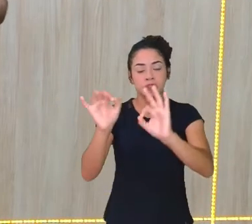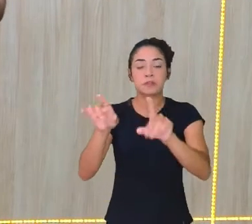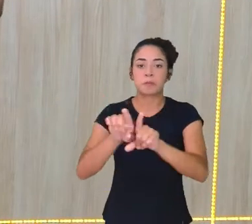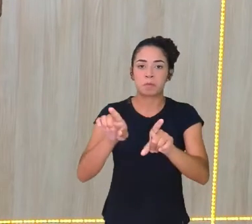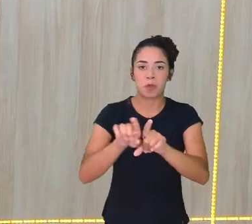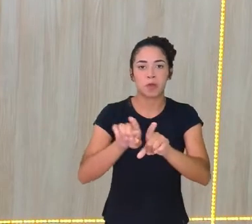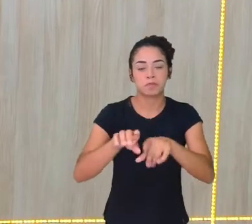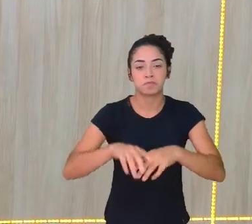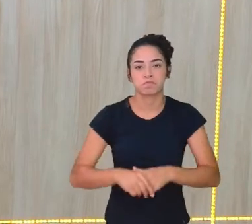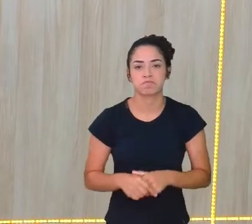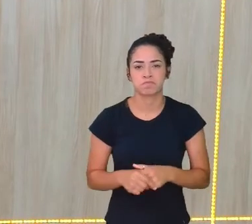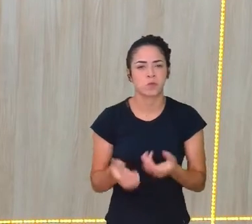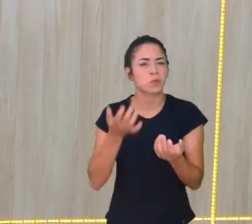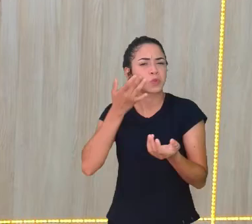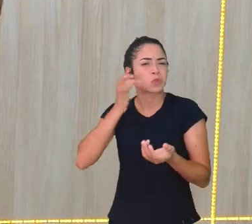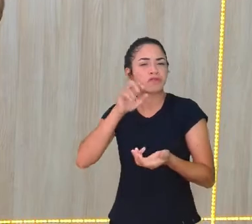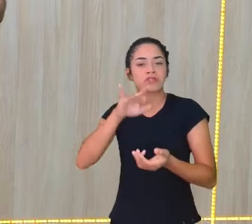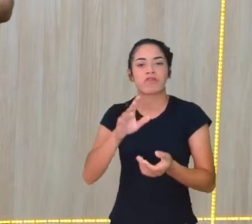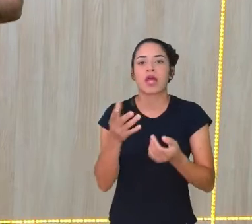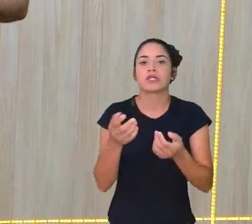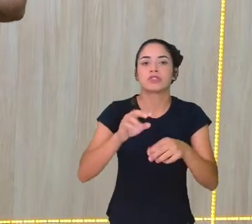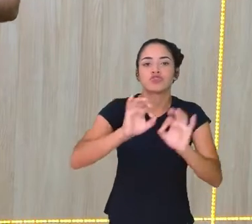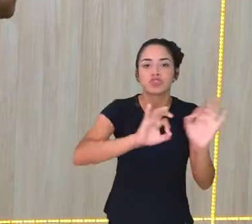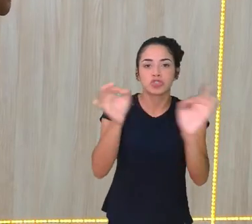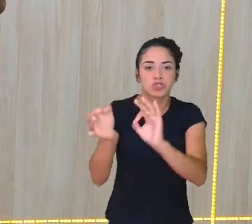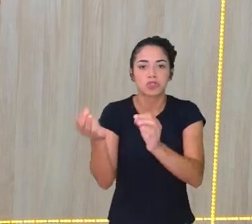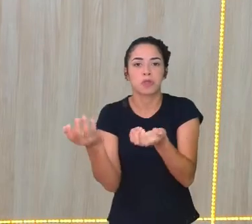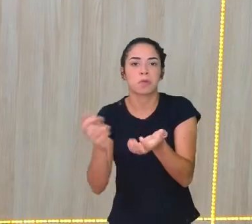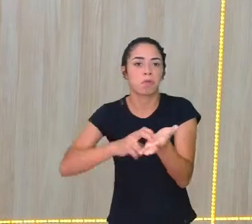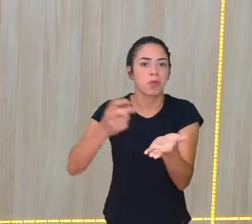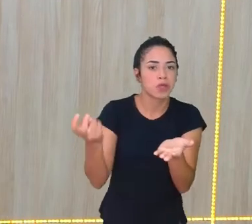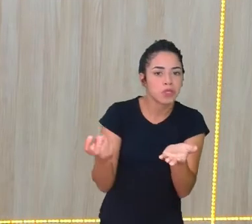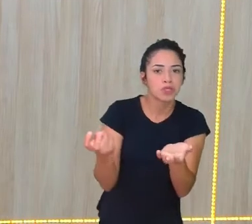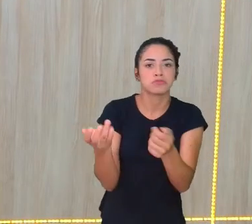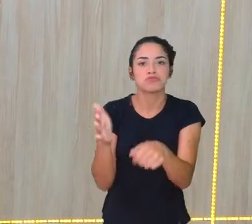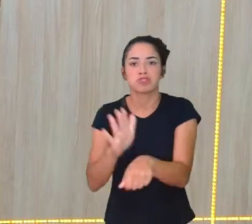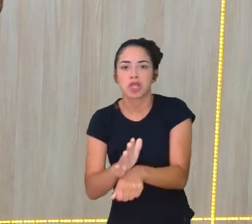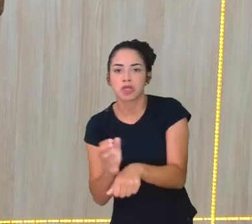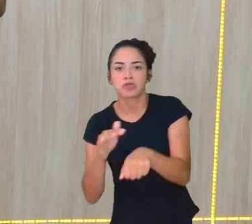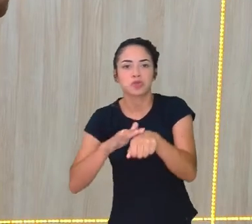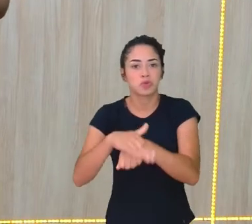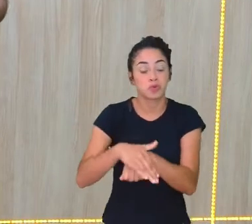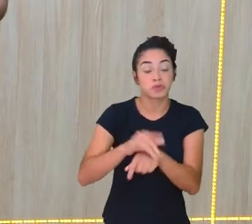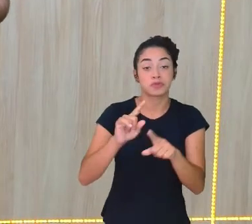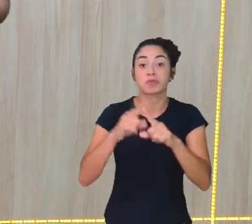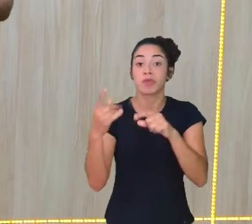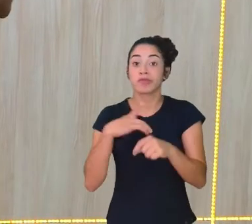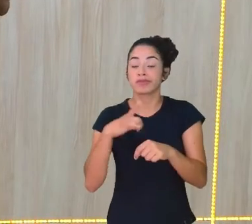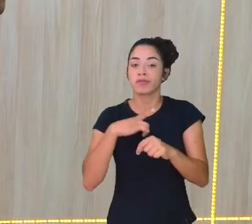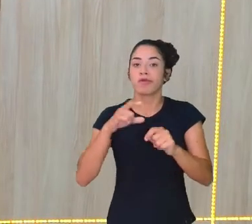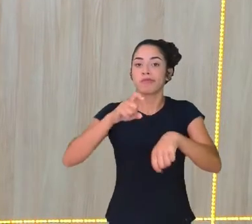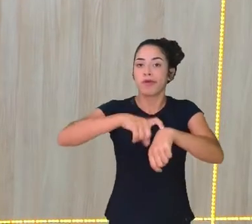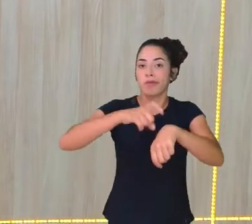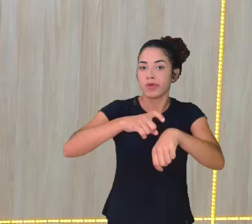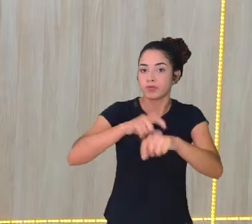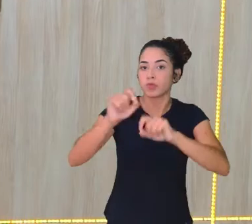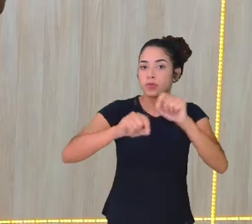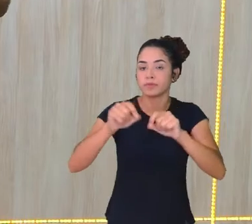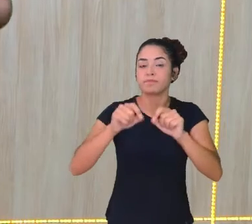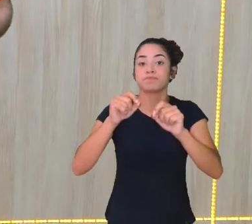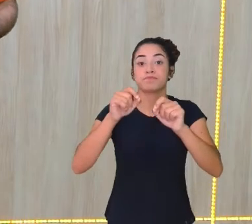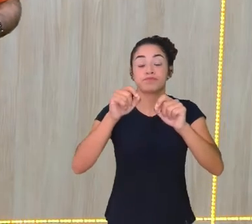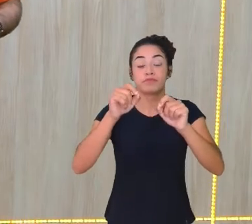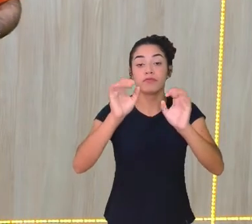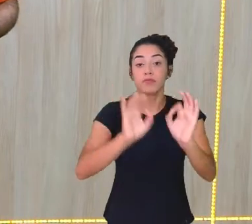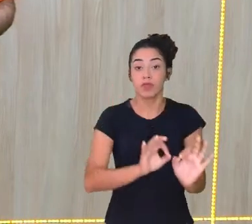Não sei o turno que você vai assistir ela, mas ela é transmitida em dois momentos, né? No turno da manhã e